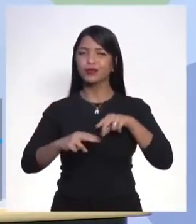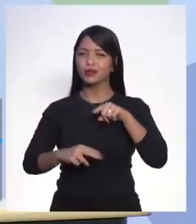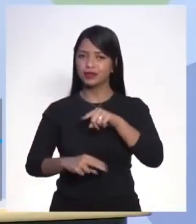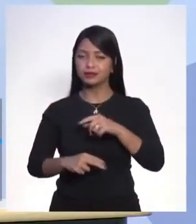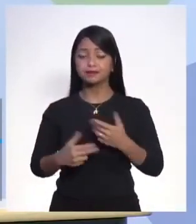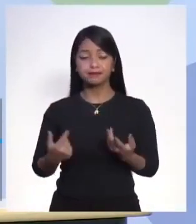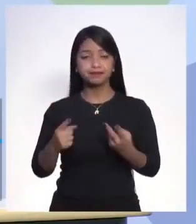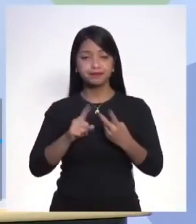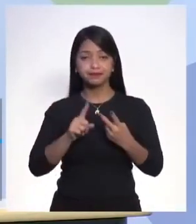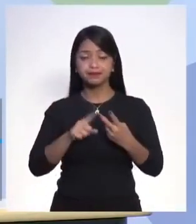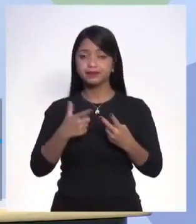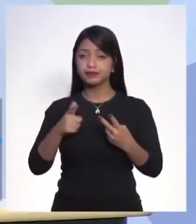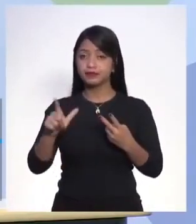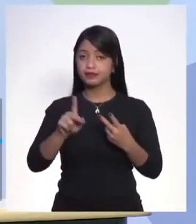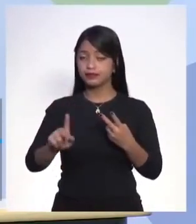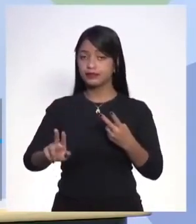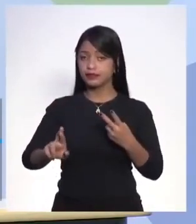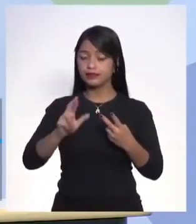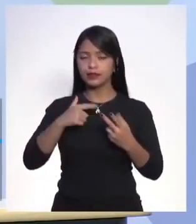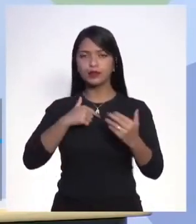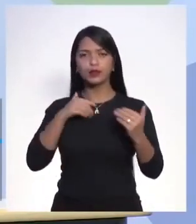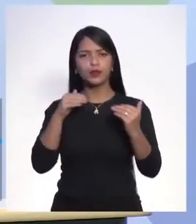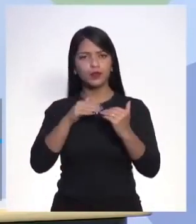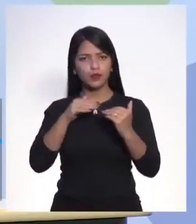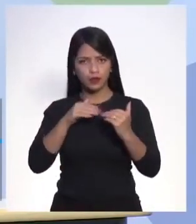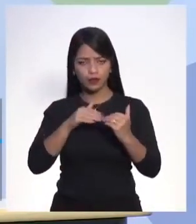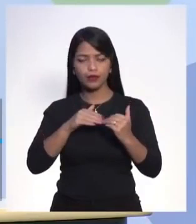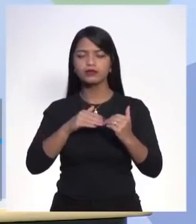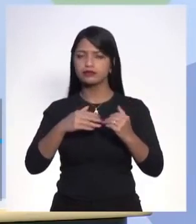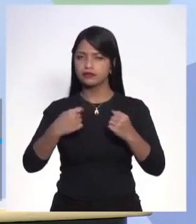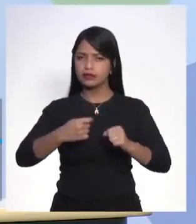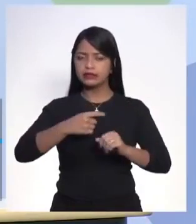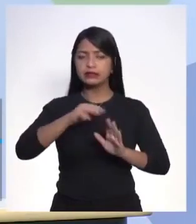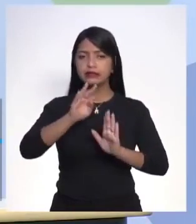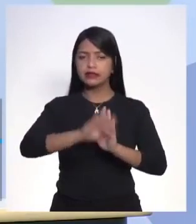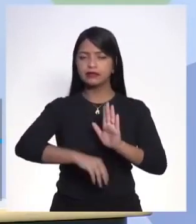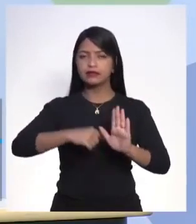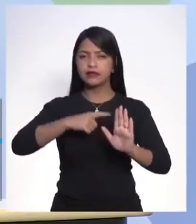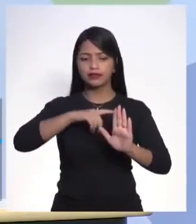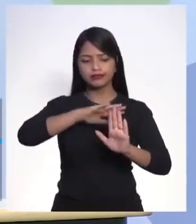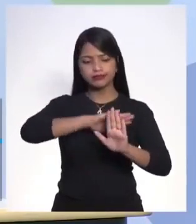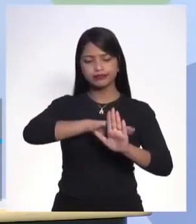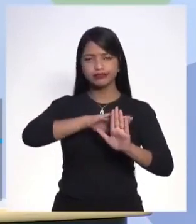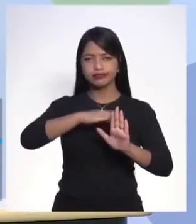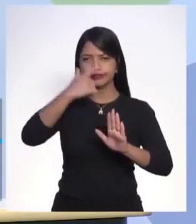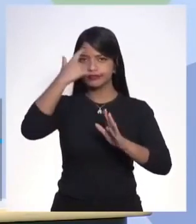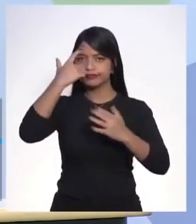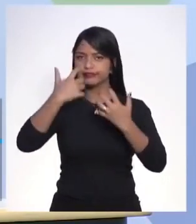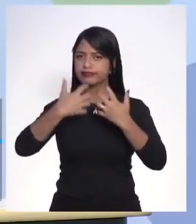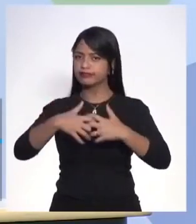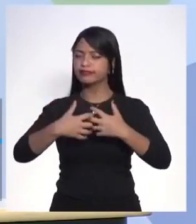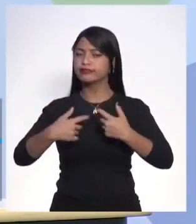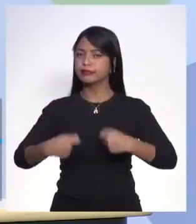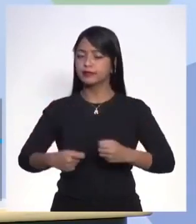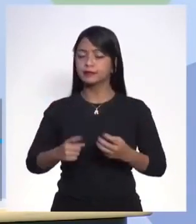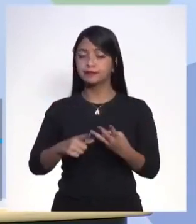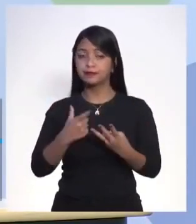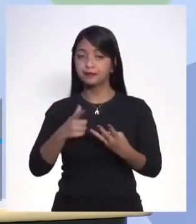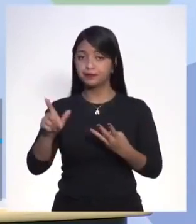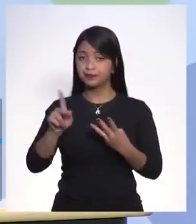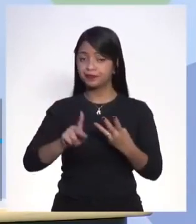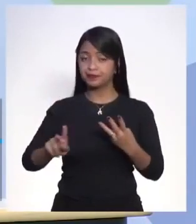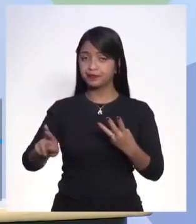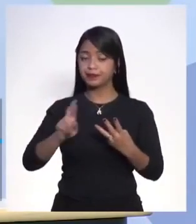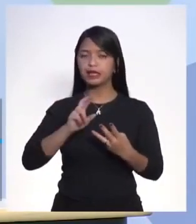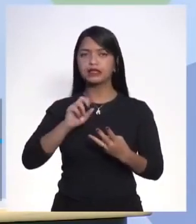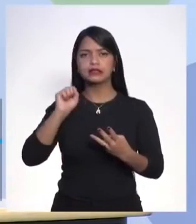as intervenções no texto. A Pro Conceição colocou, sim, concordo, temos que interpretar o